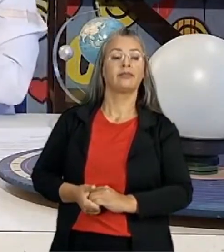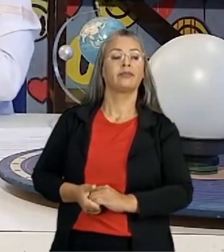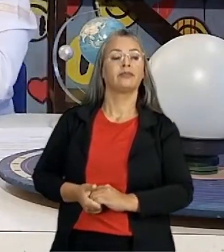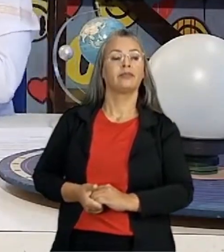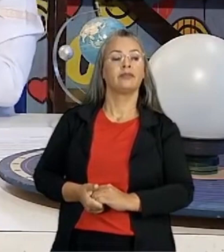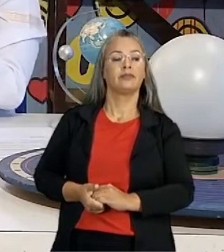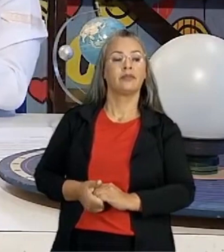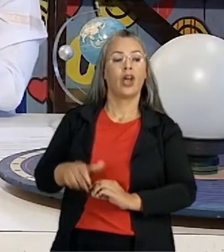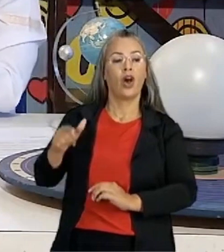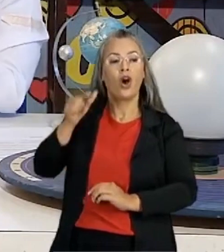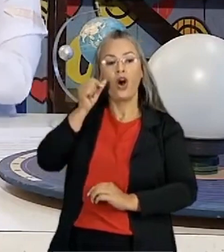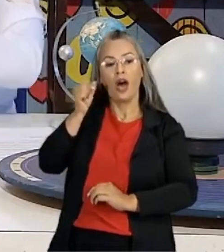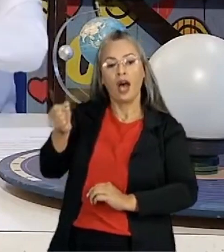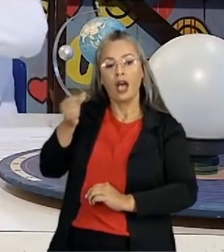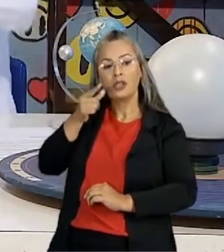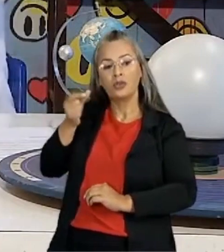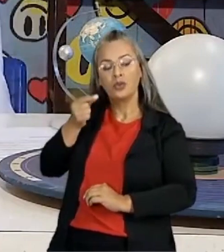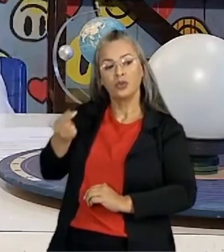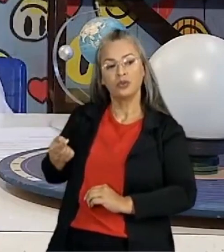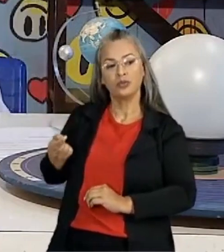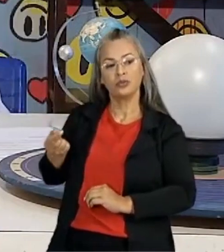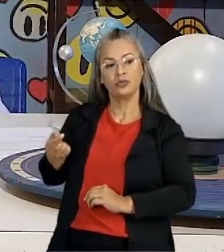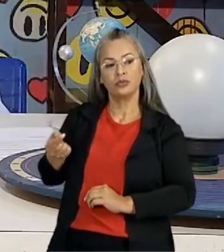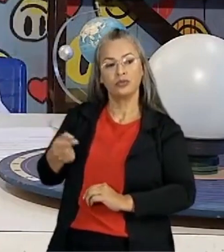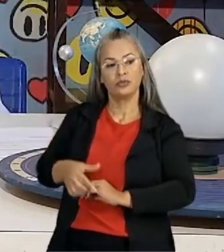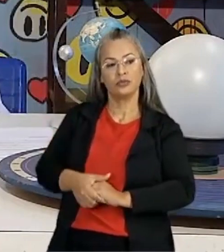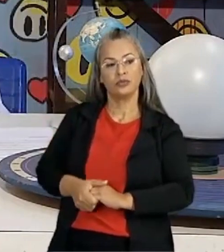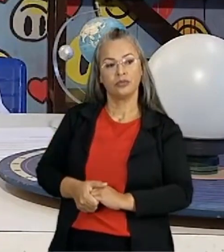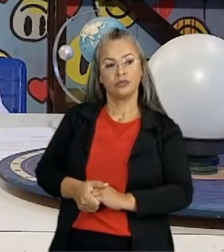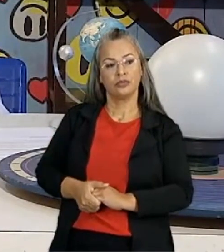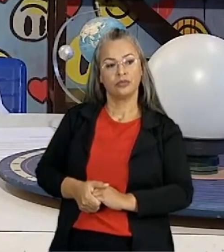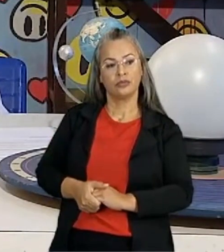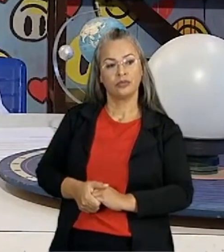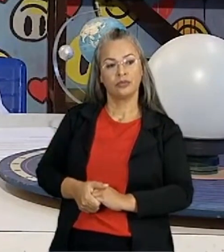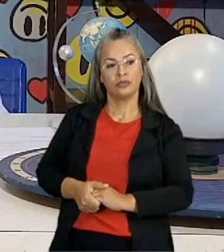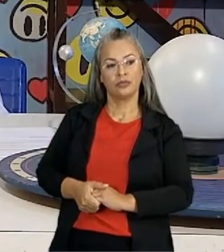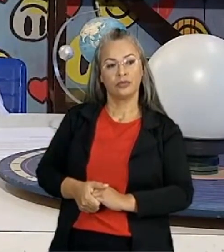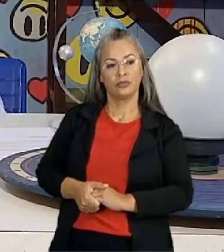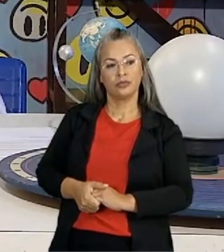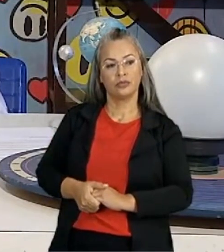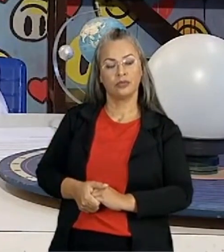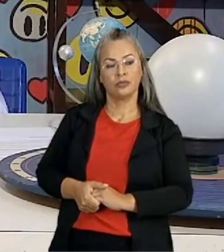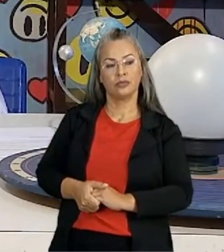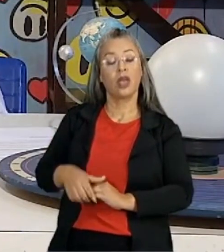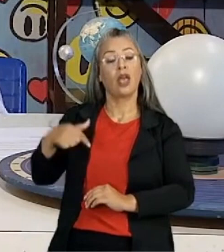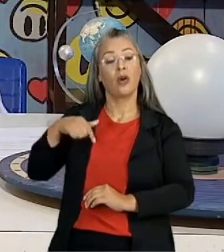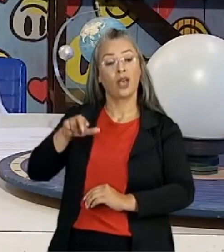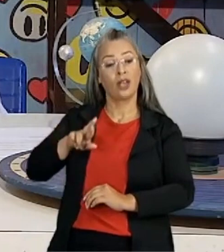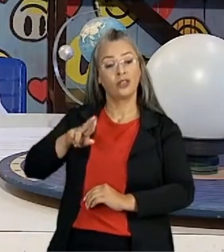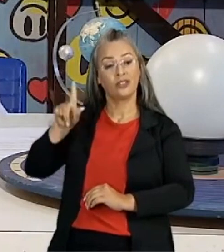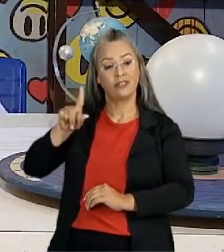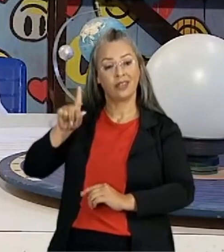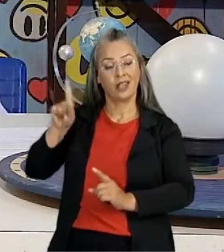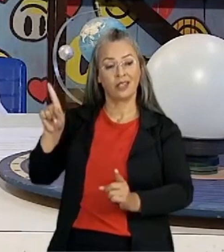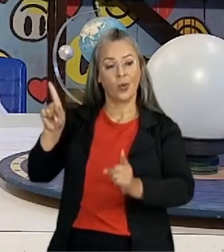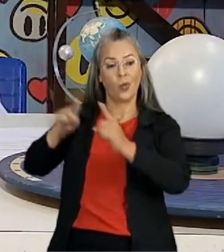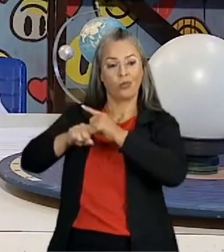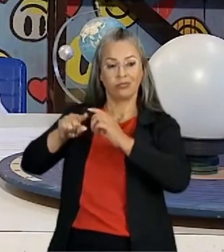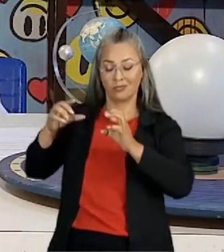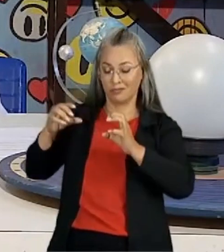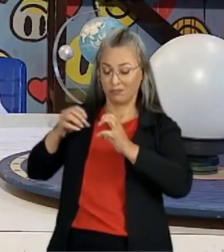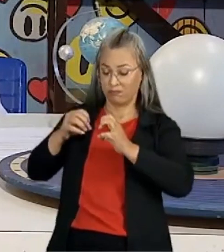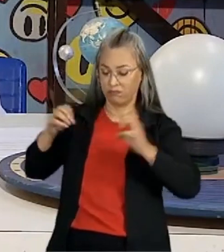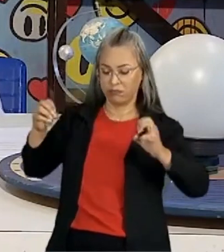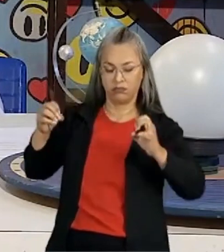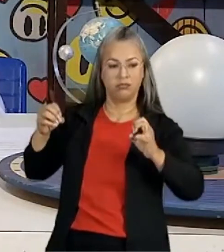coloca. Quem tá pra cima aqui? O azulzinho. Então tem que colocar marronzinho pra baixo. Aí vai atrair. Ah, é o contrário. Isso. Aqui são